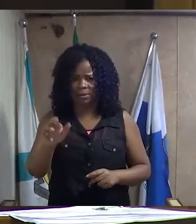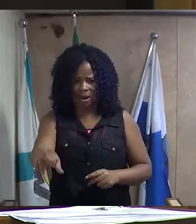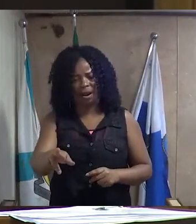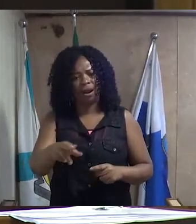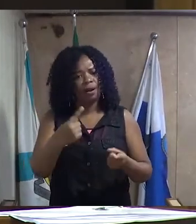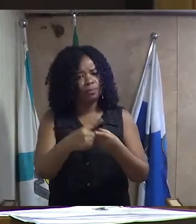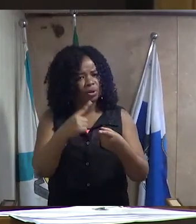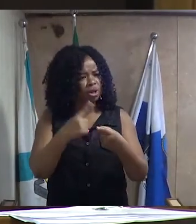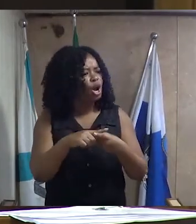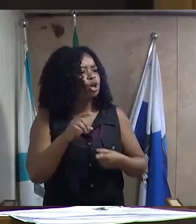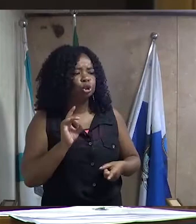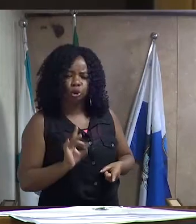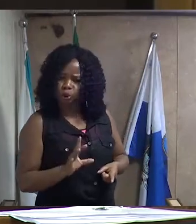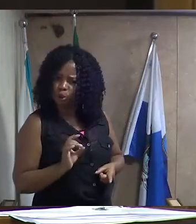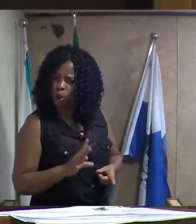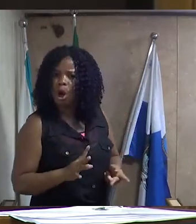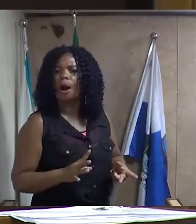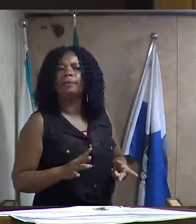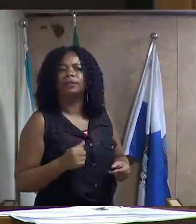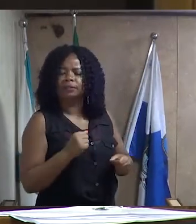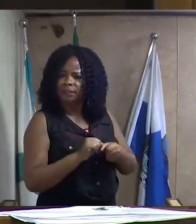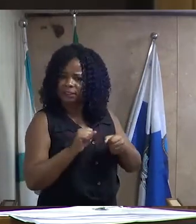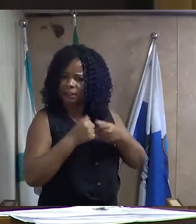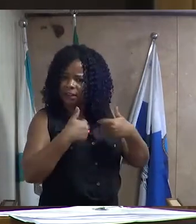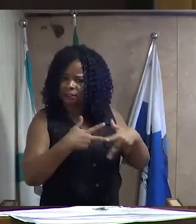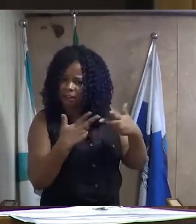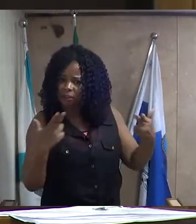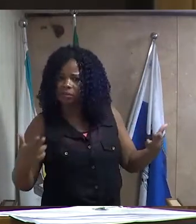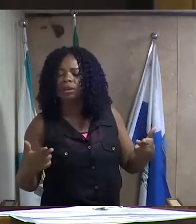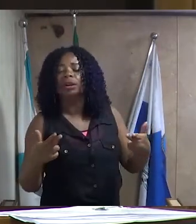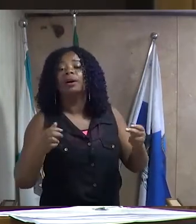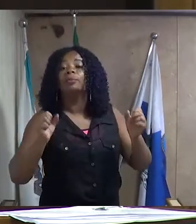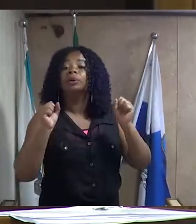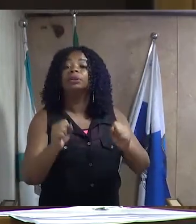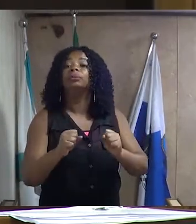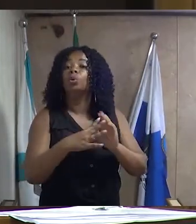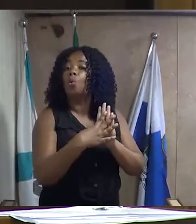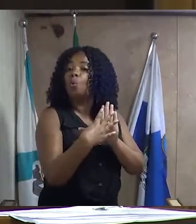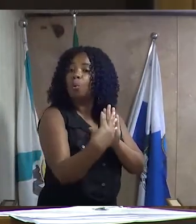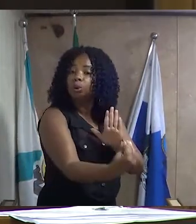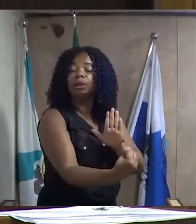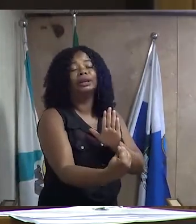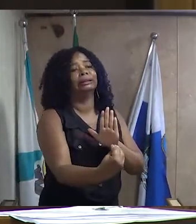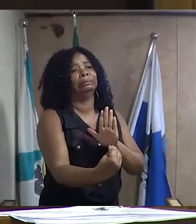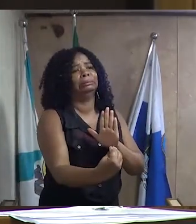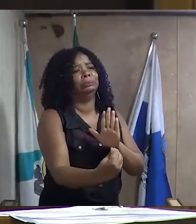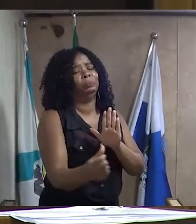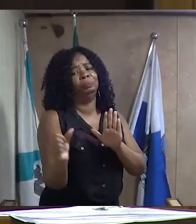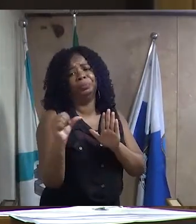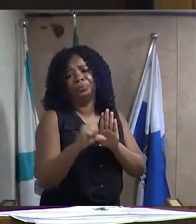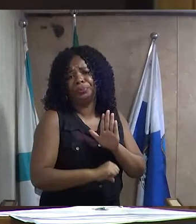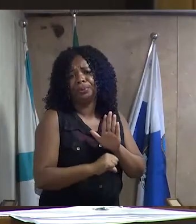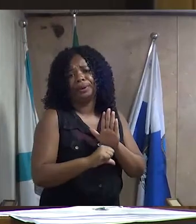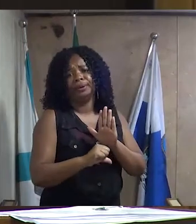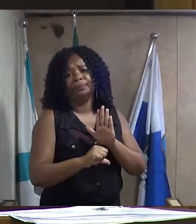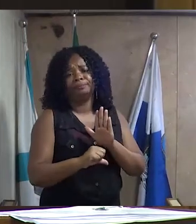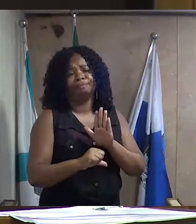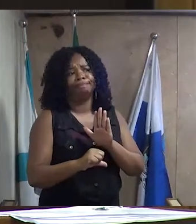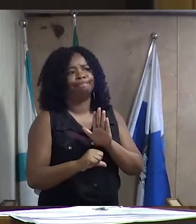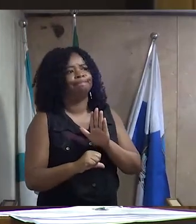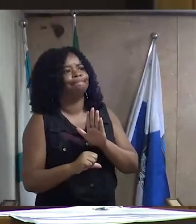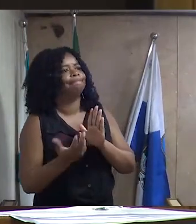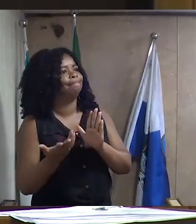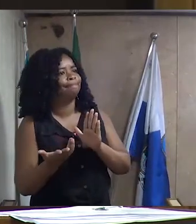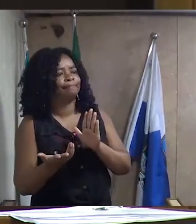Porque só assim esse modelo que hoje, o modelo falido, é o modelo falido